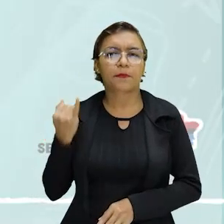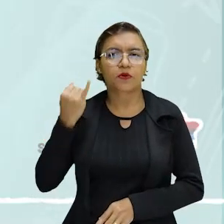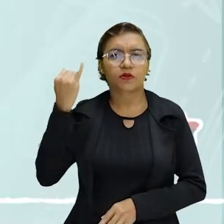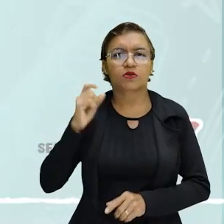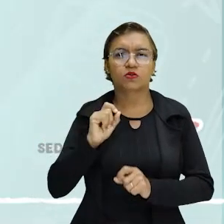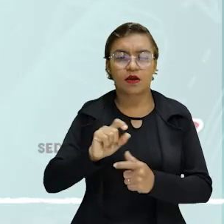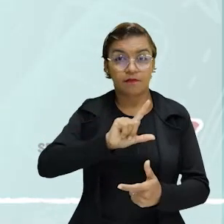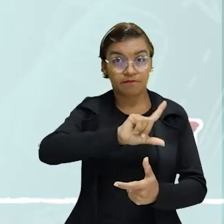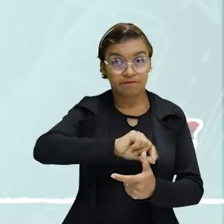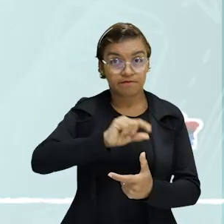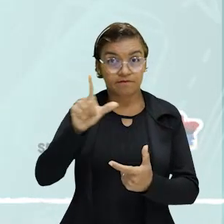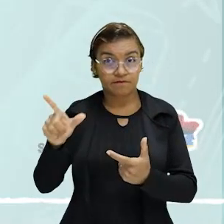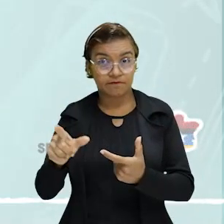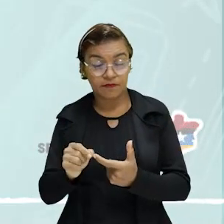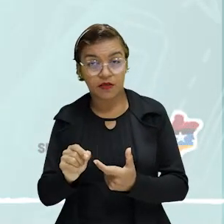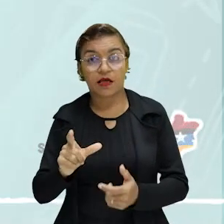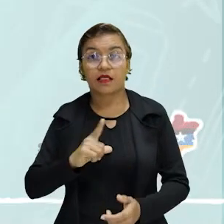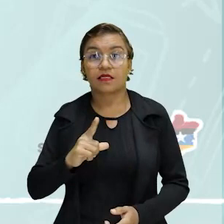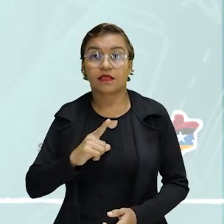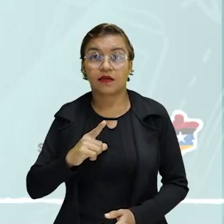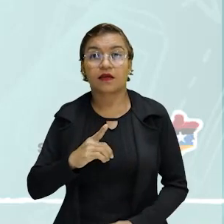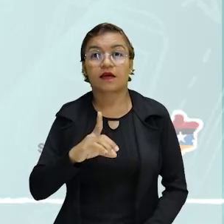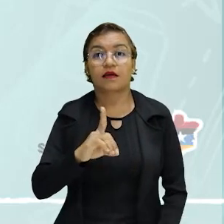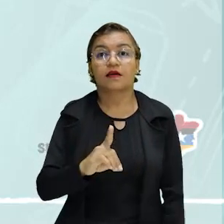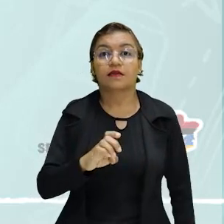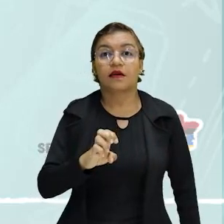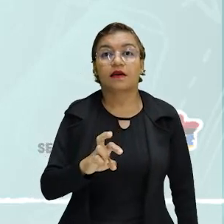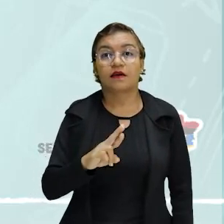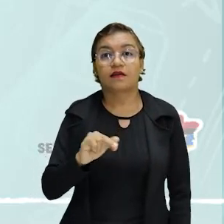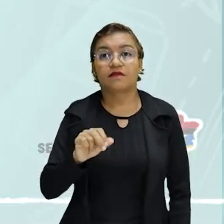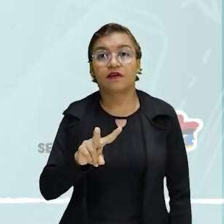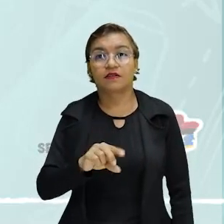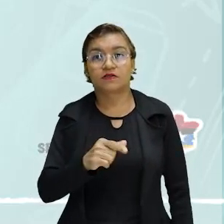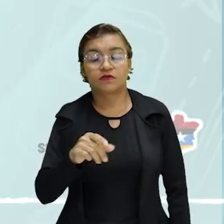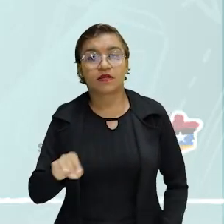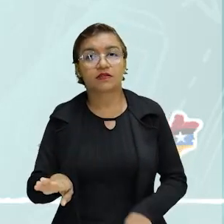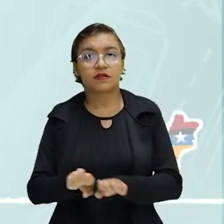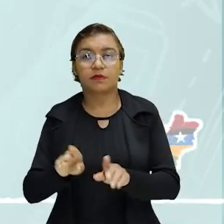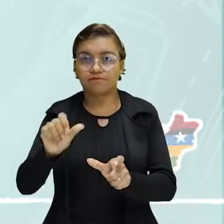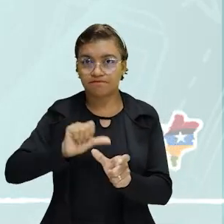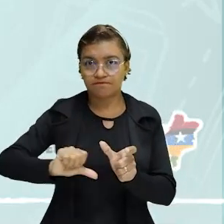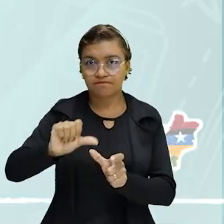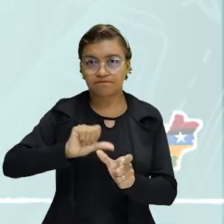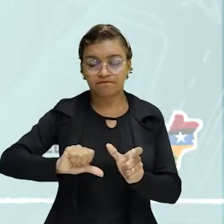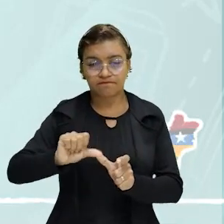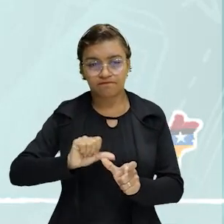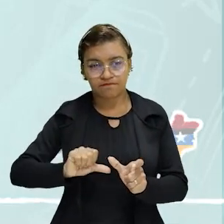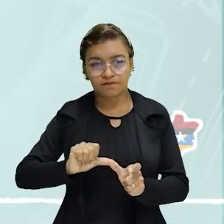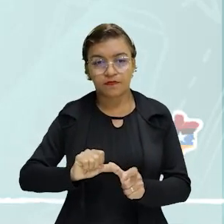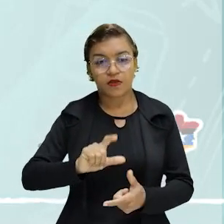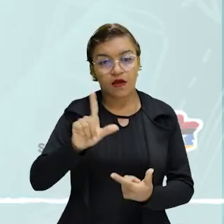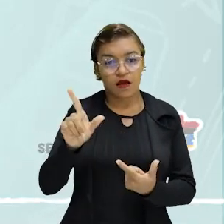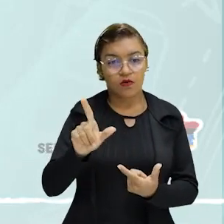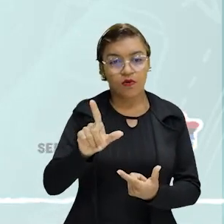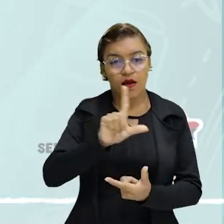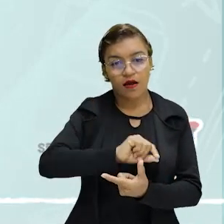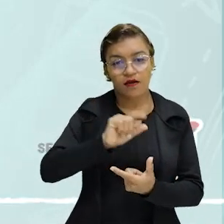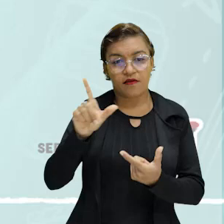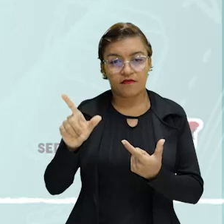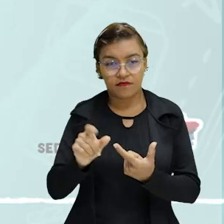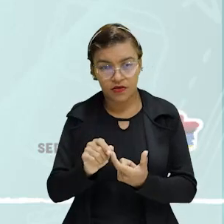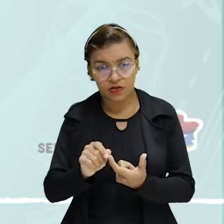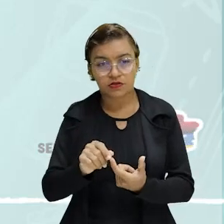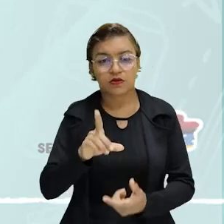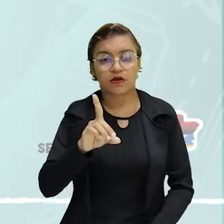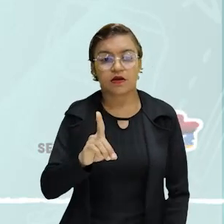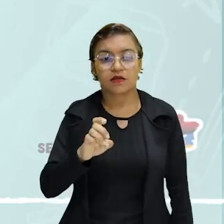afixos também podem ser divididos em derivacionais e flexionais. Os afixos derivacionais são aqueles que